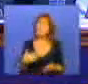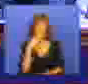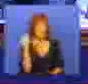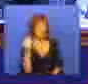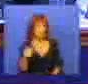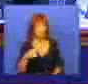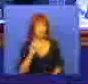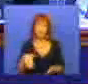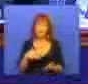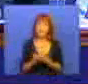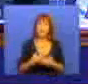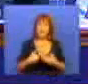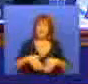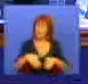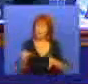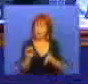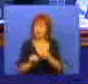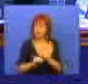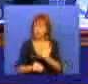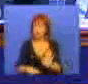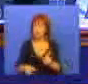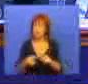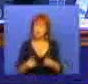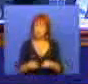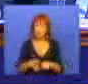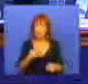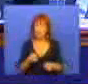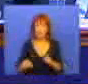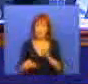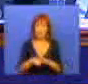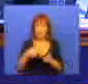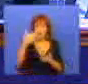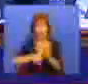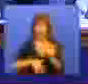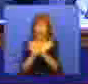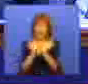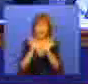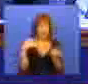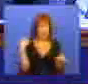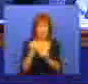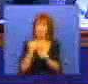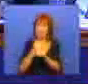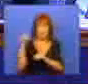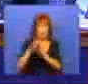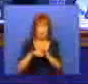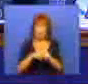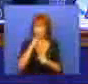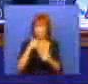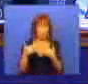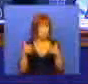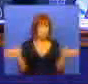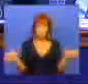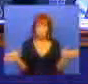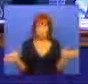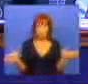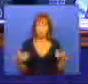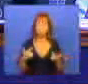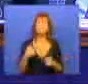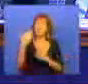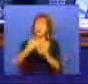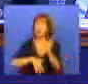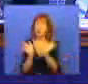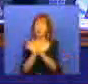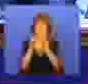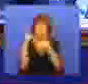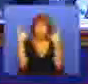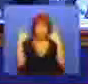jovens. Deixou-lhes escrito no decreto-lei um site que não funciona e um programa que ainda não abriu. No